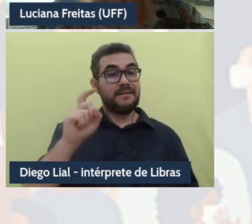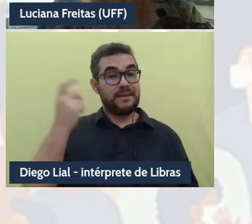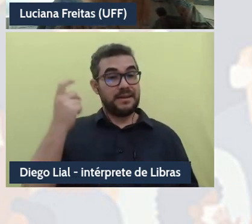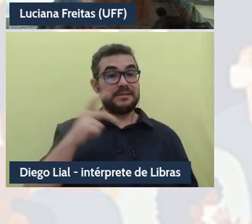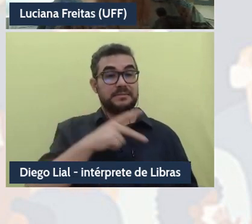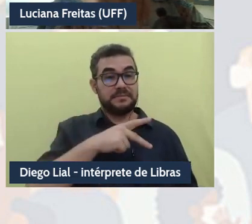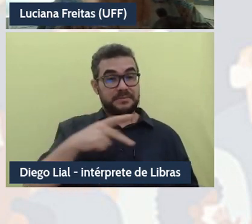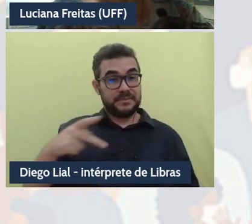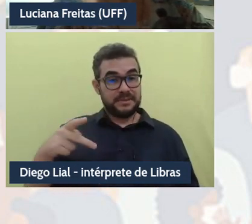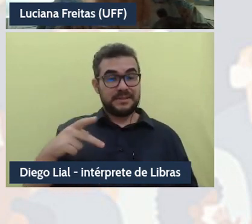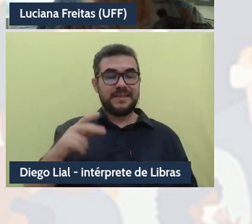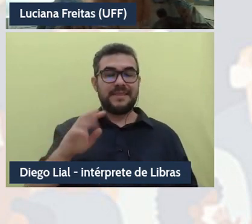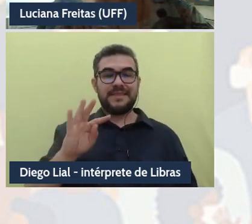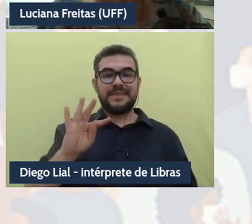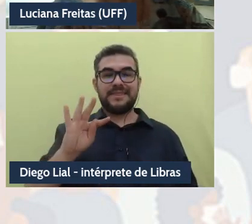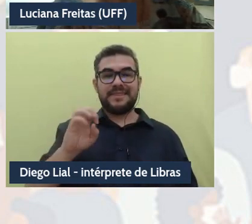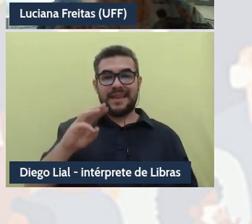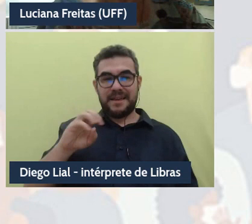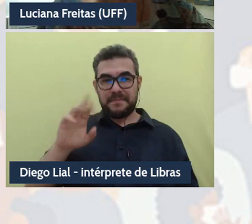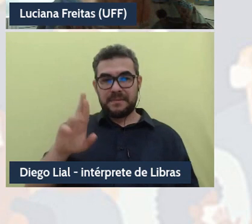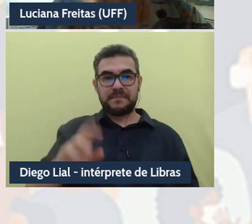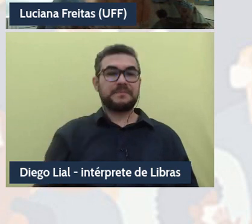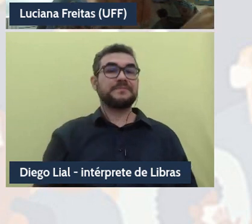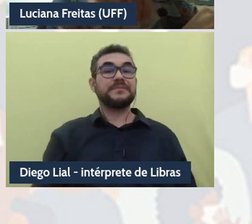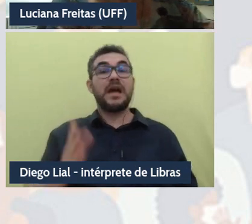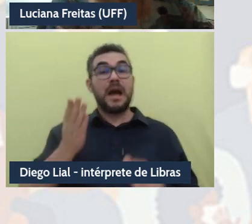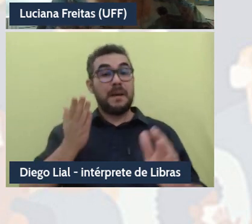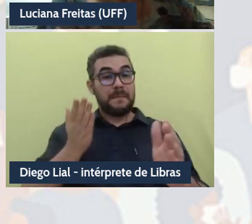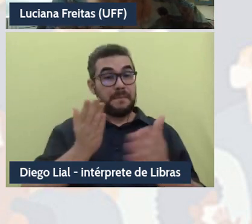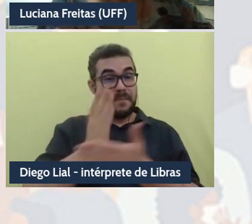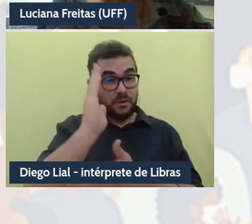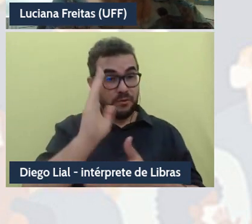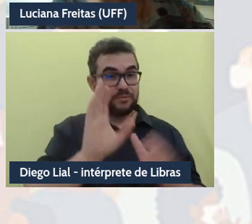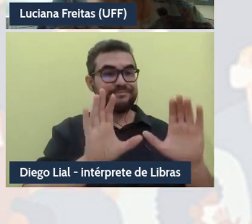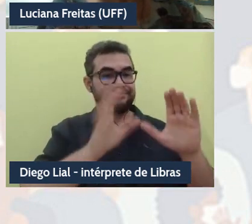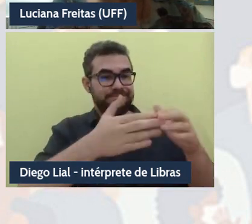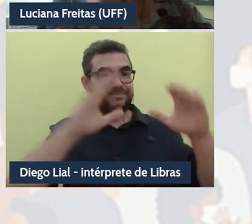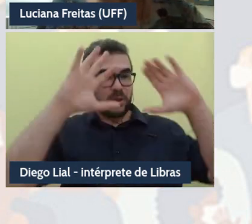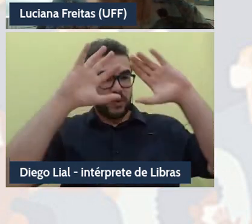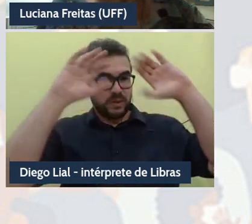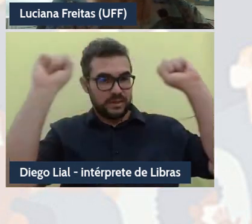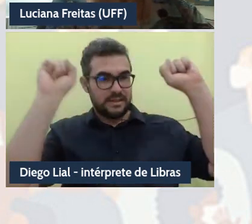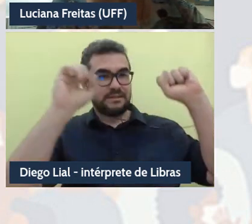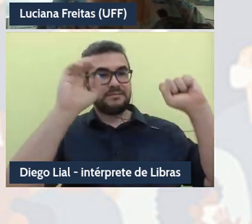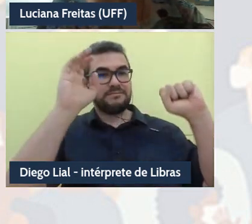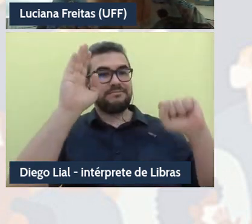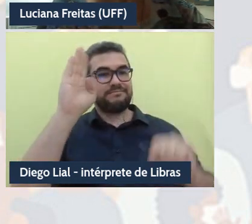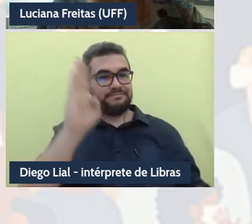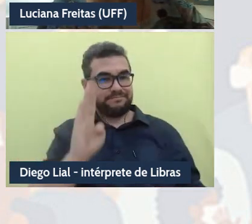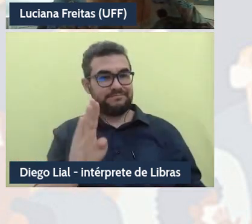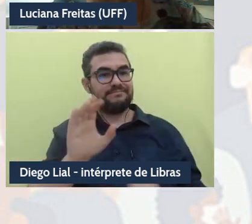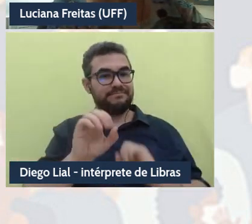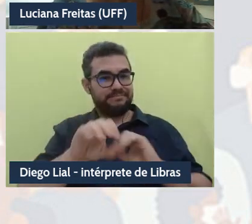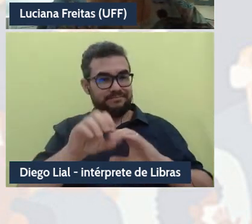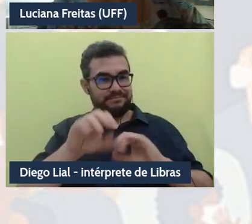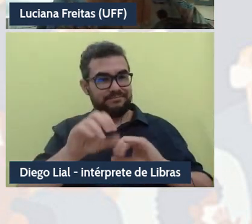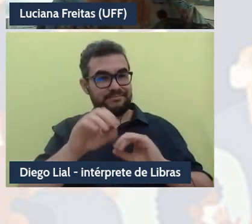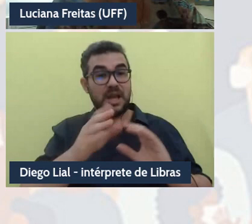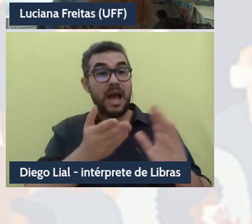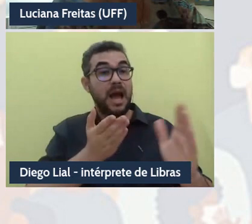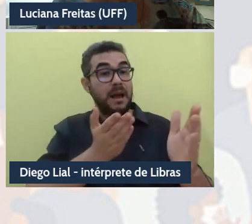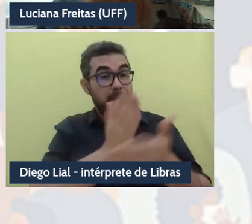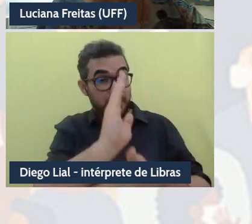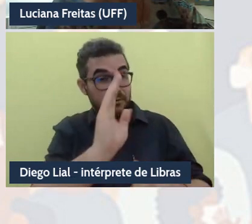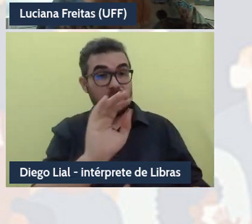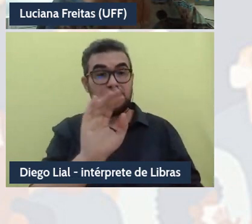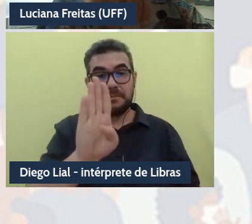aprovação no Conselho Nacional de Educação da BNCC. Primeiro, da Educação Infantil